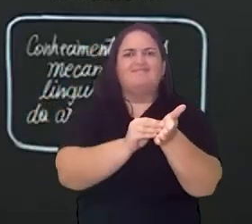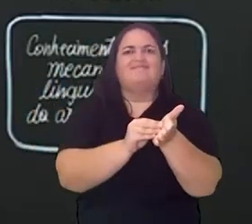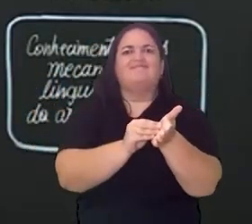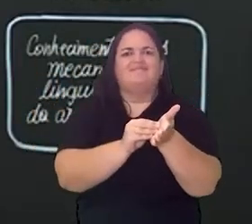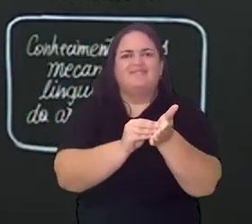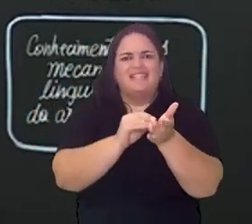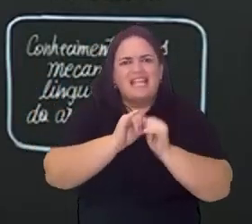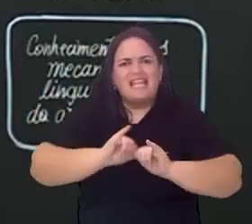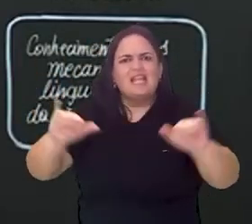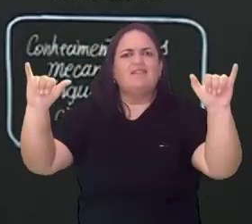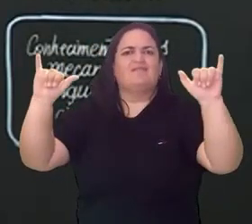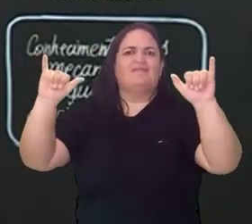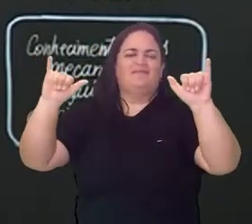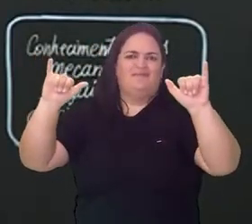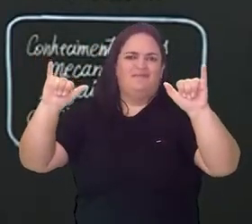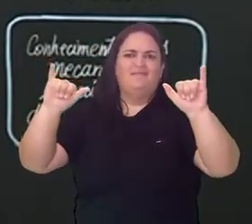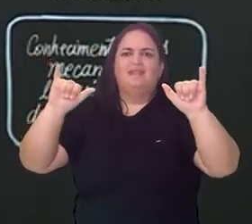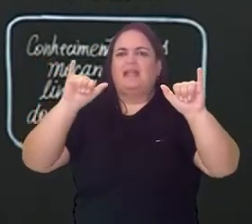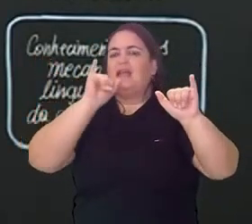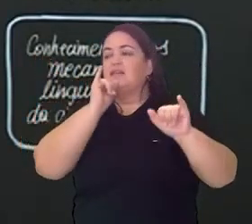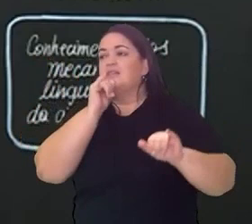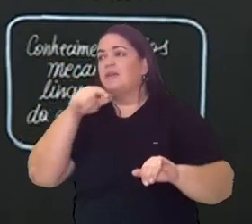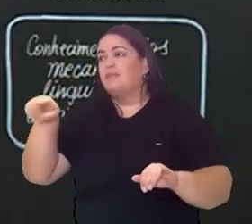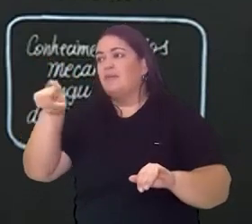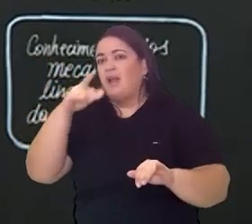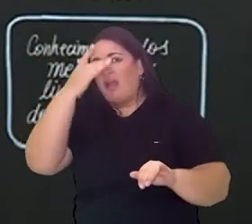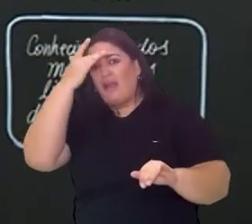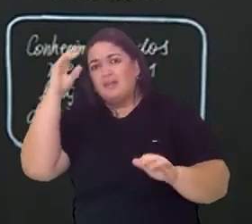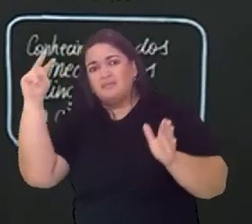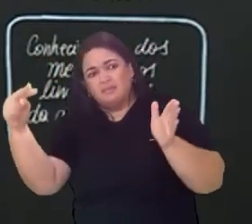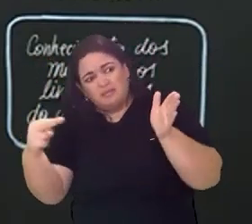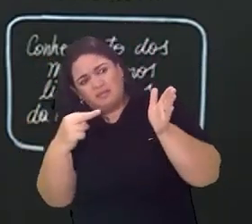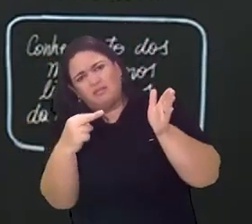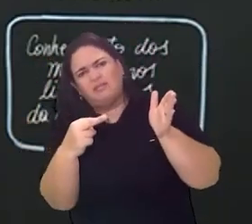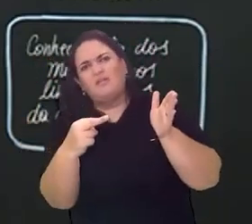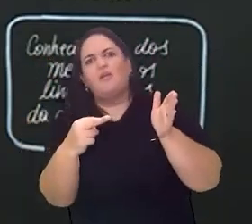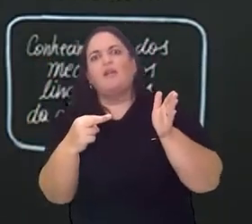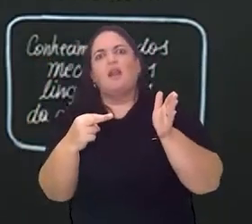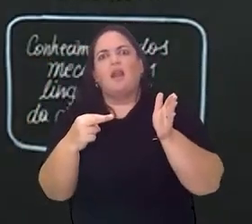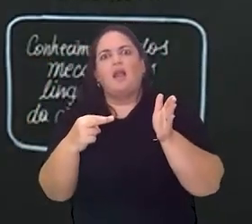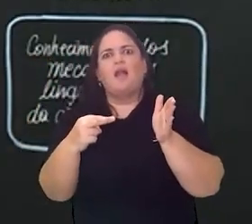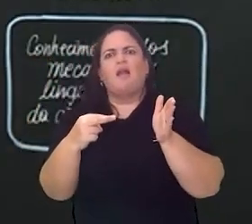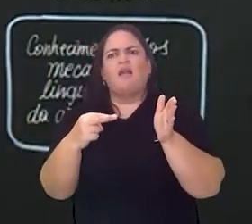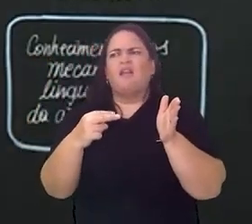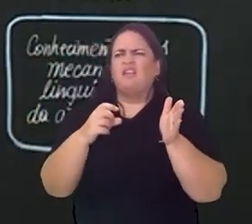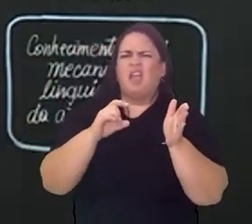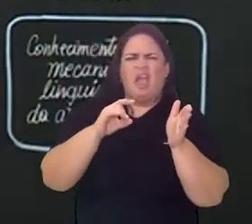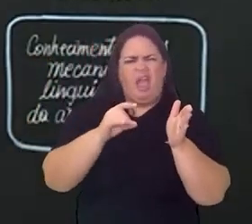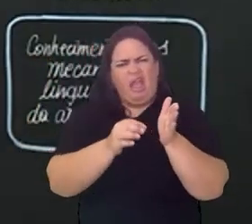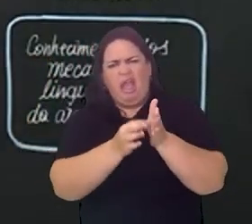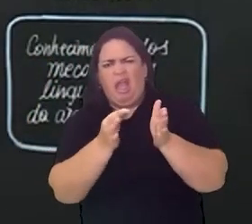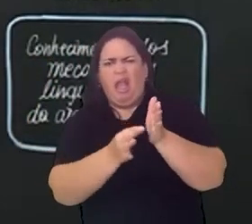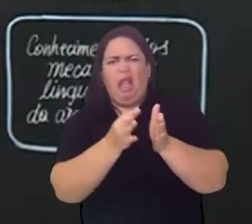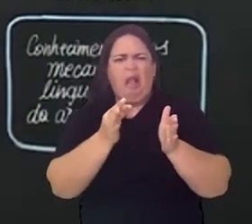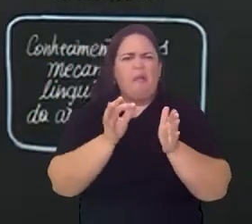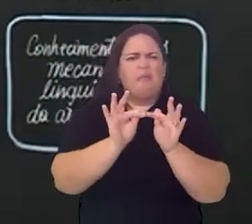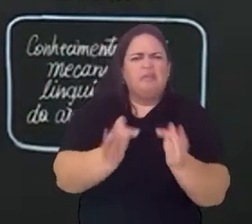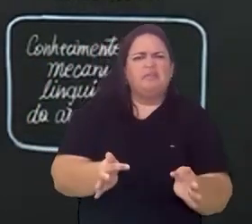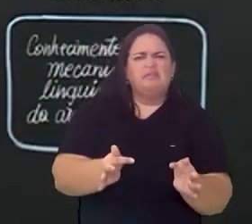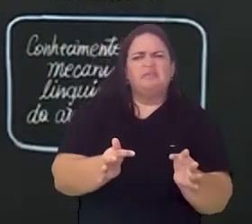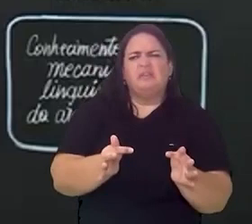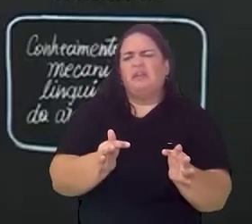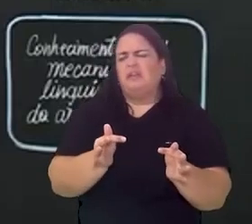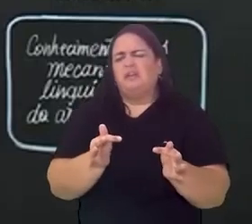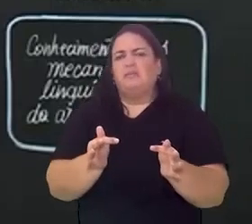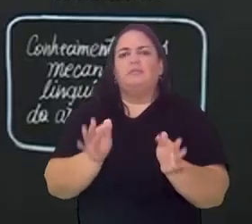de informatividade, ou seja, o seu texto não pode ficar muito no senso comum, nas ideias óbvias. Seu texto tem que apresentar algumas